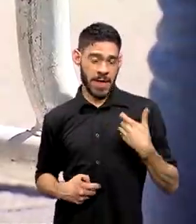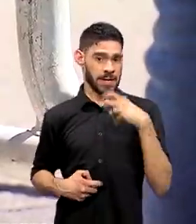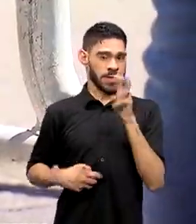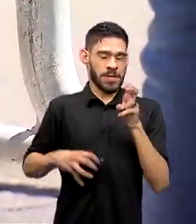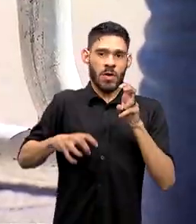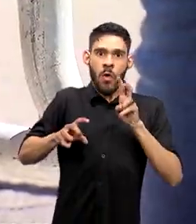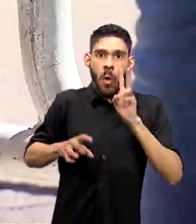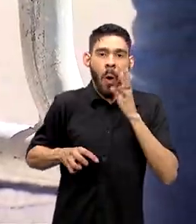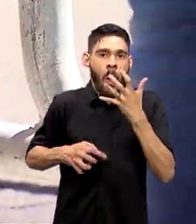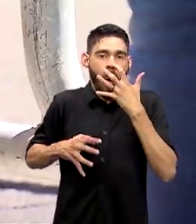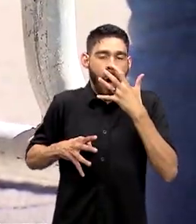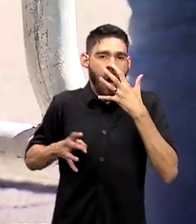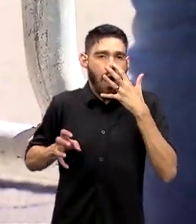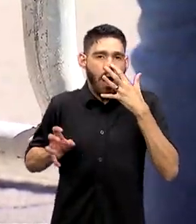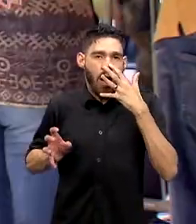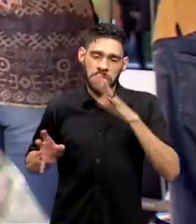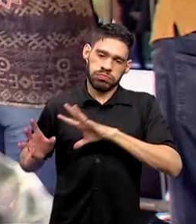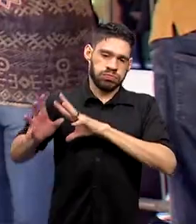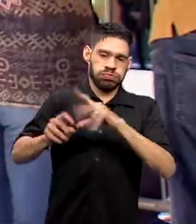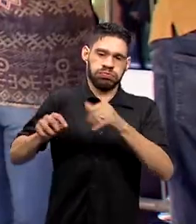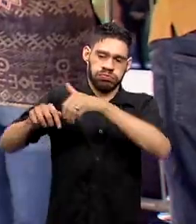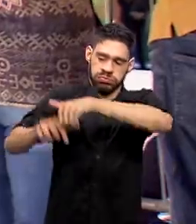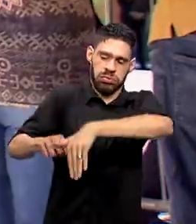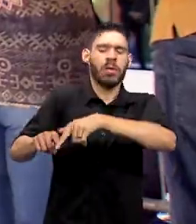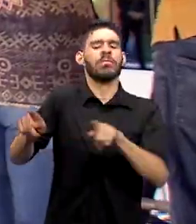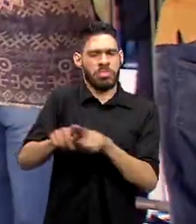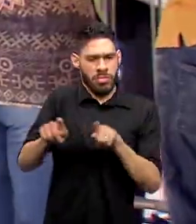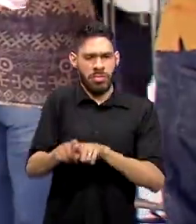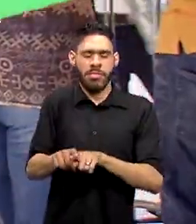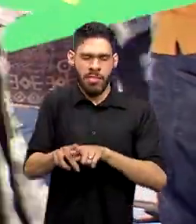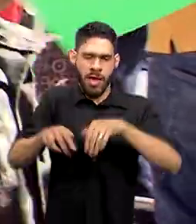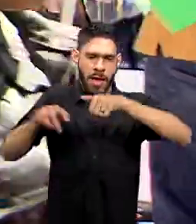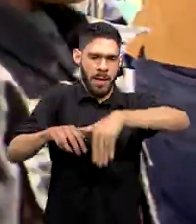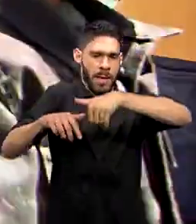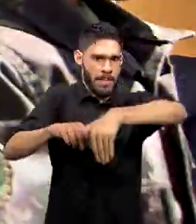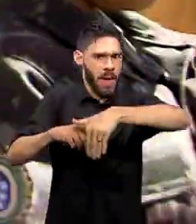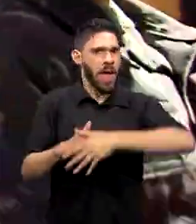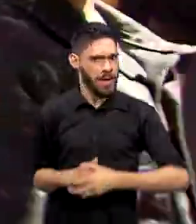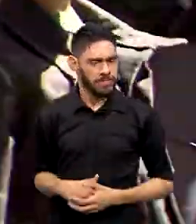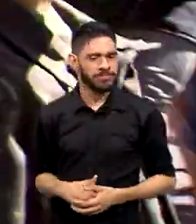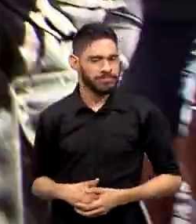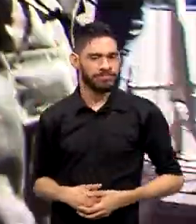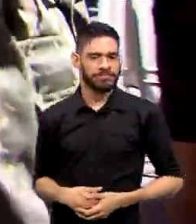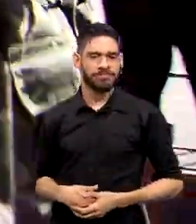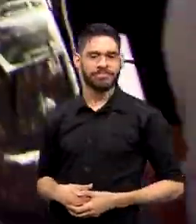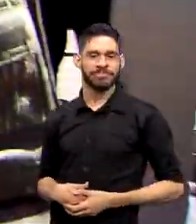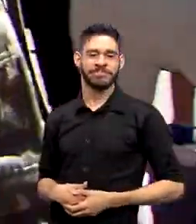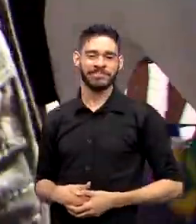concentrado durante todo o desfile e até marchou junto.